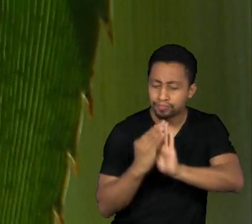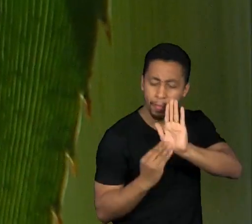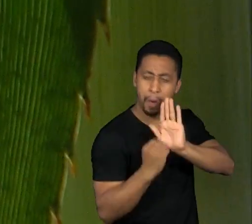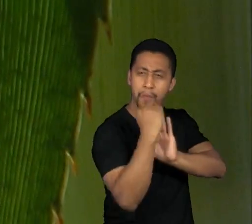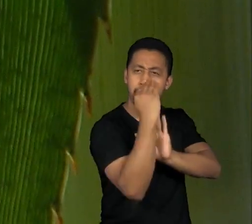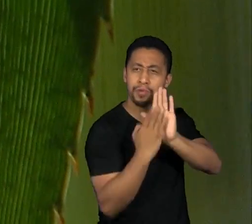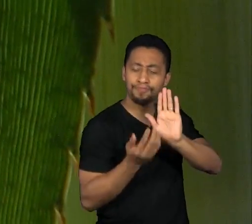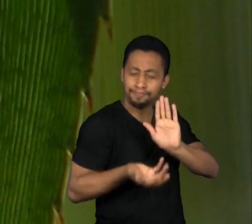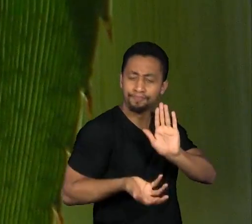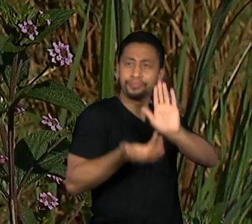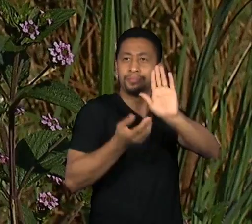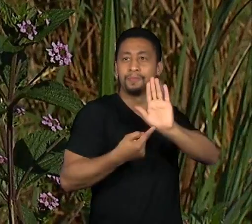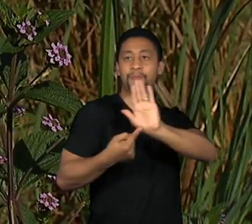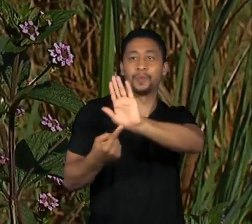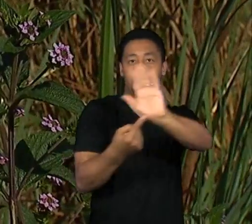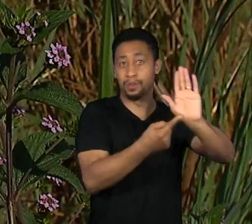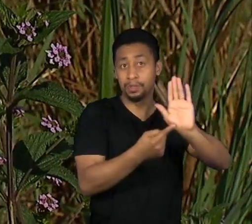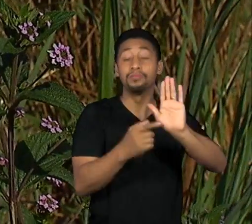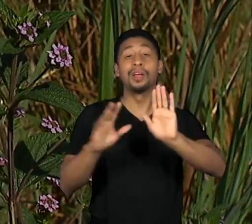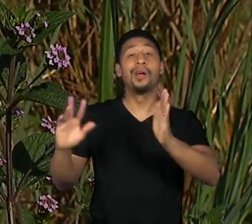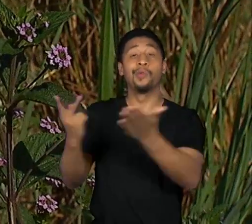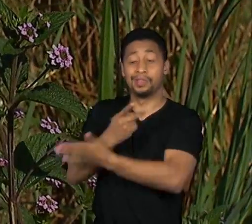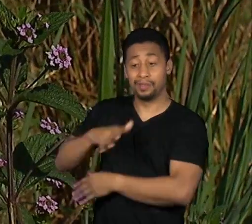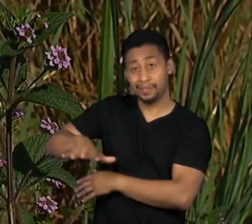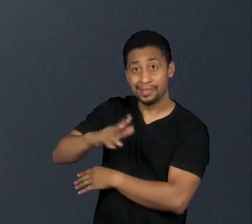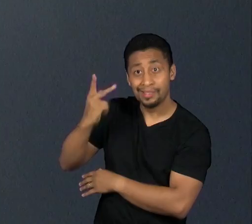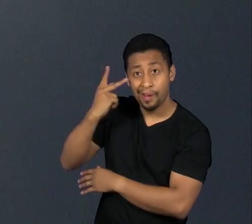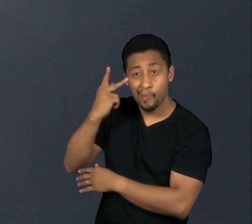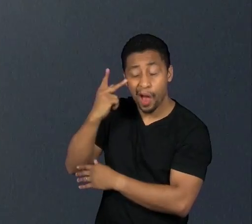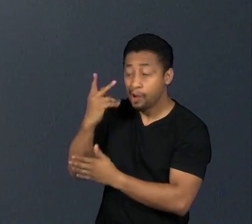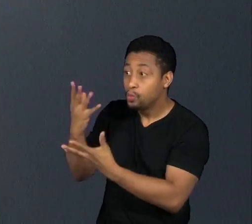praticamente desapareceu da cidade de São Paulo.